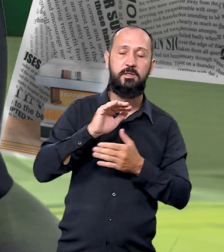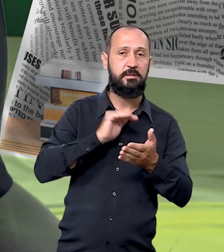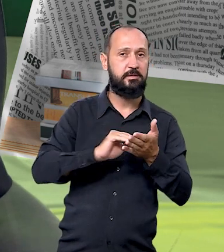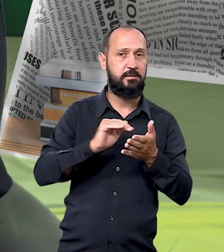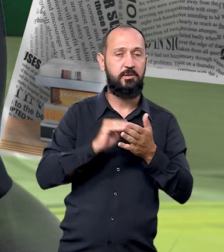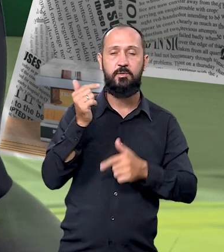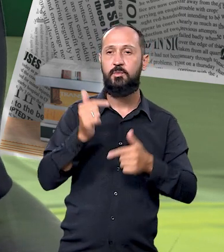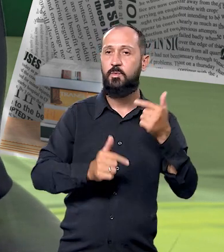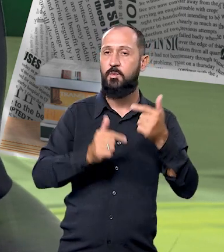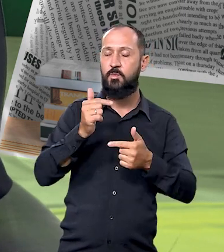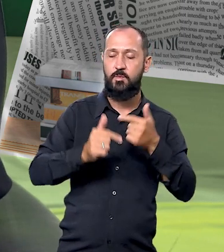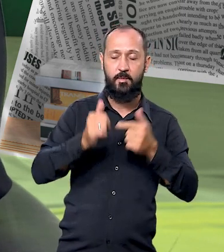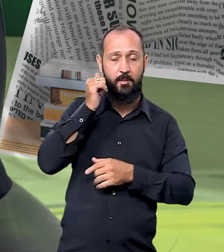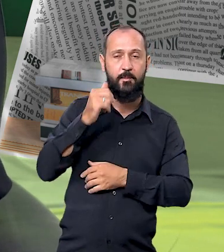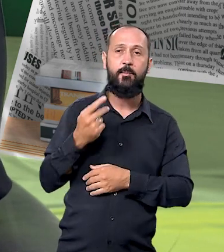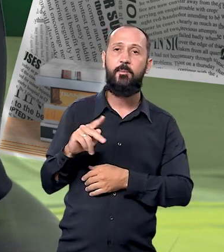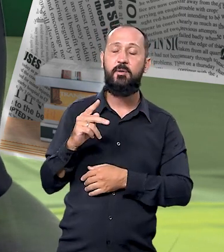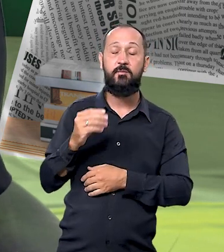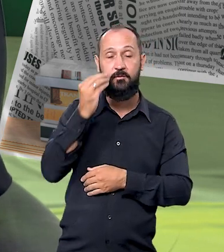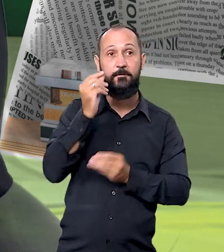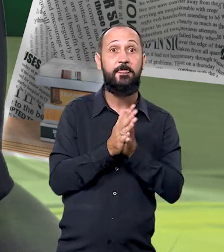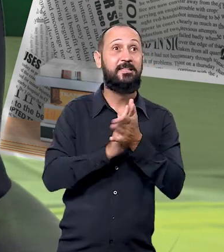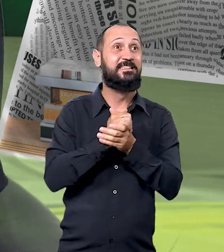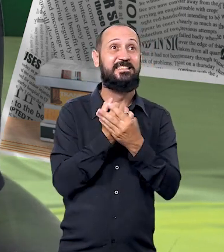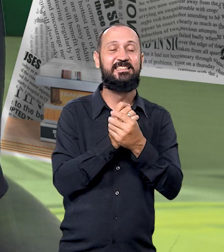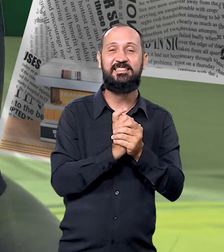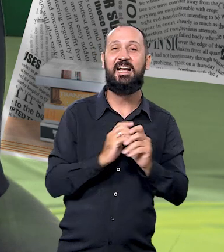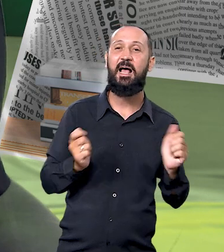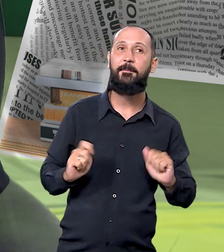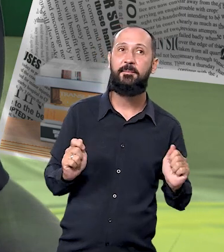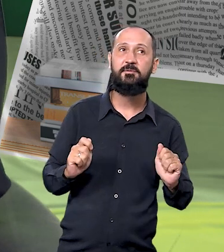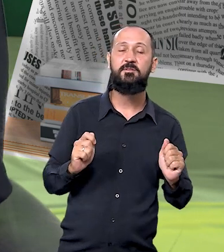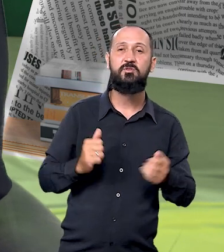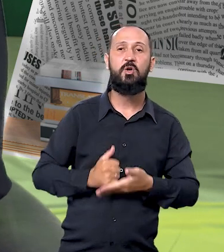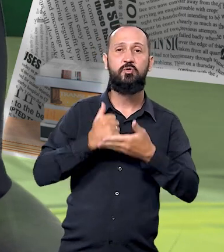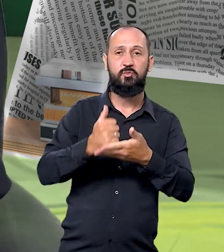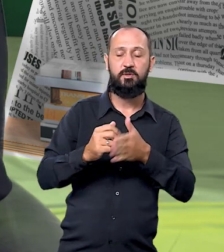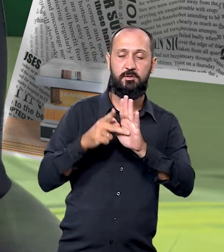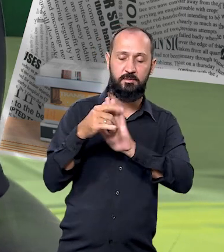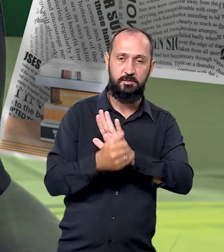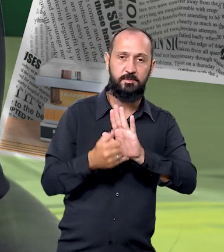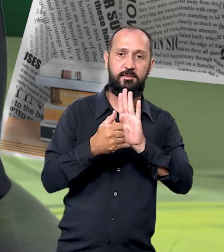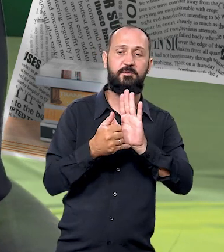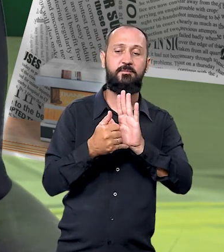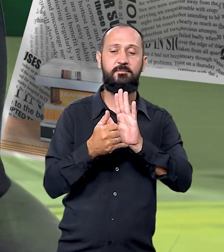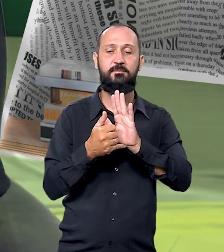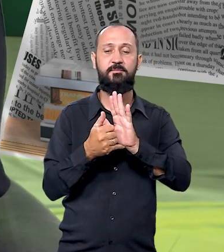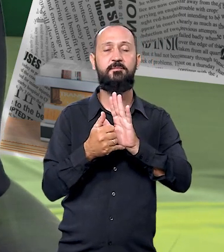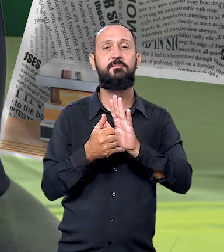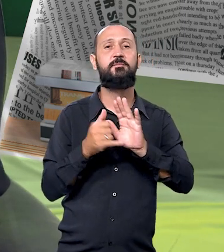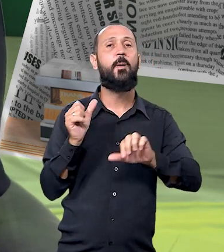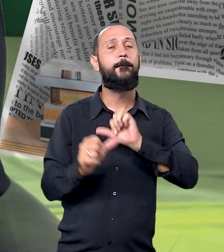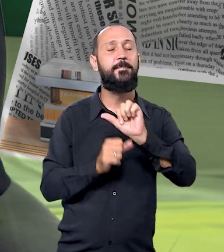através da Subsecretaria de Políticas para as Mulheres, foi tentador a possibilidade de contribuir nesse projeto,